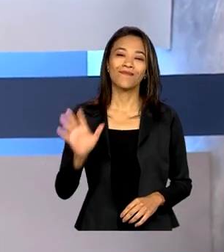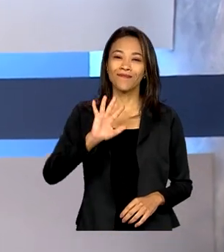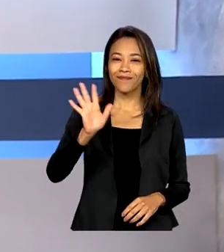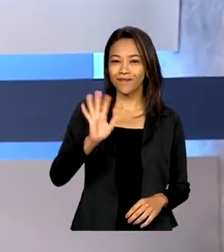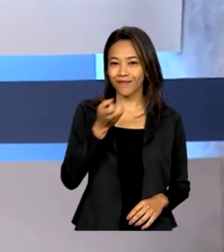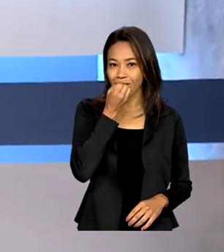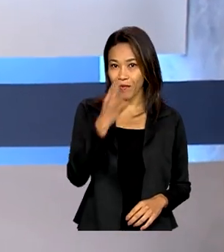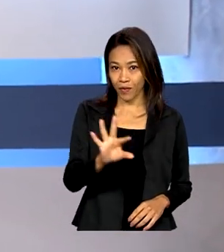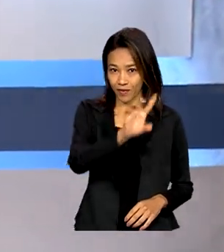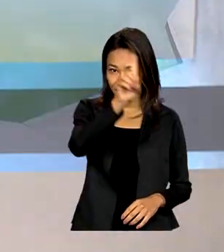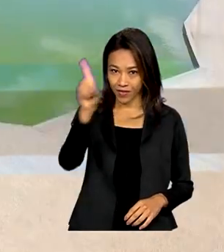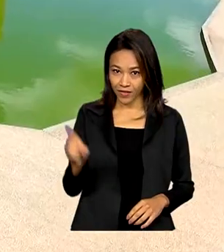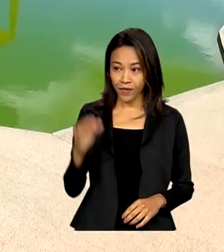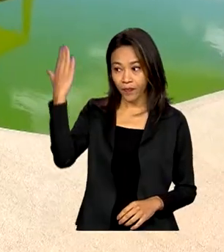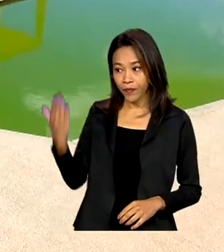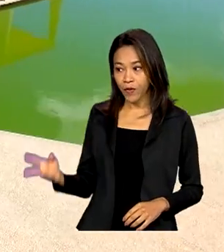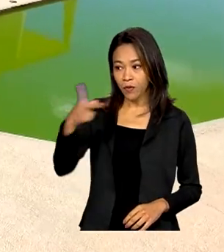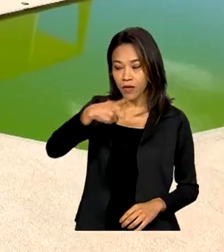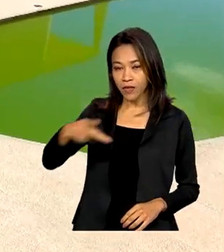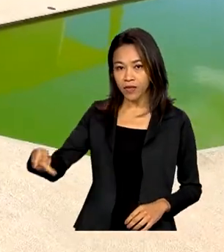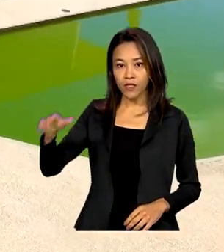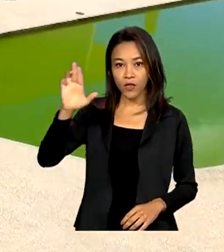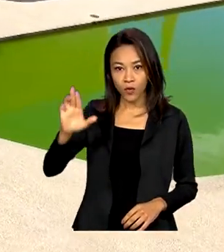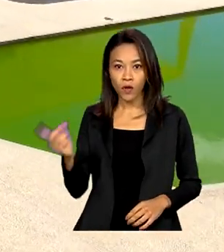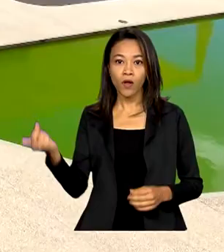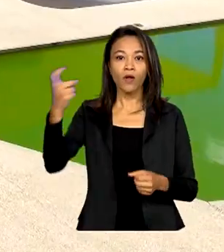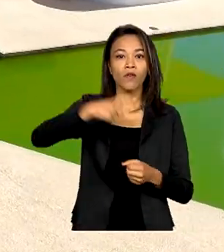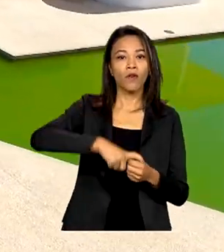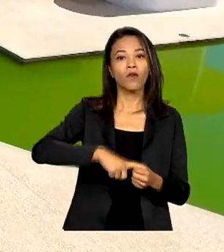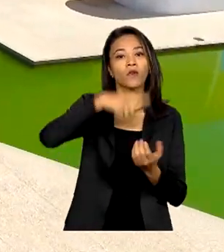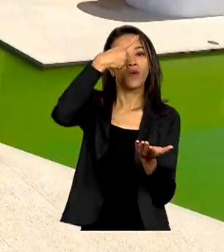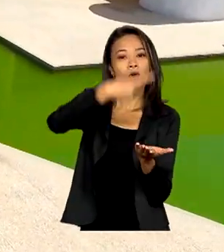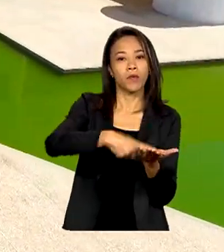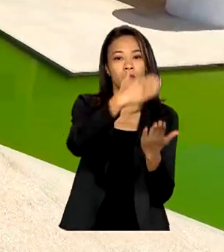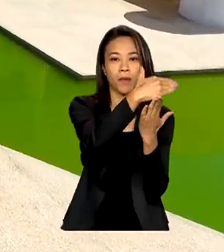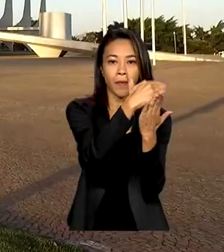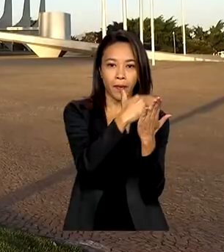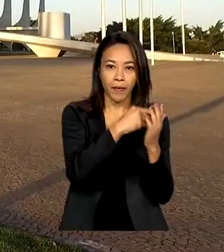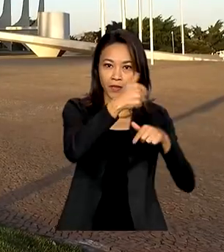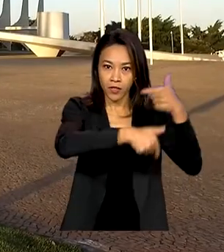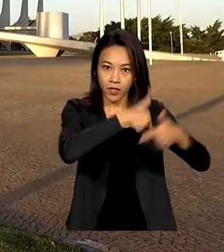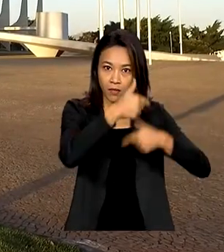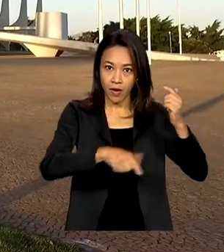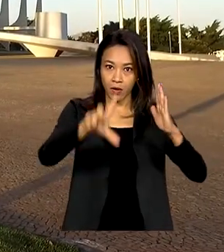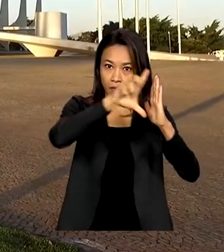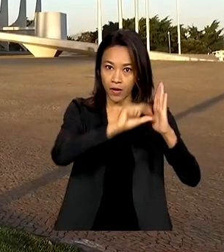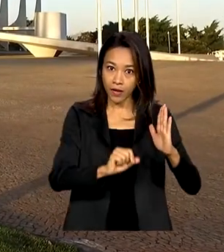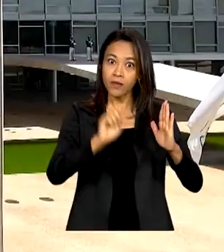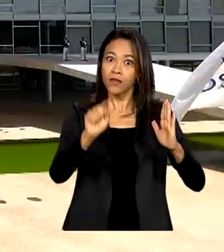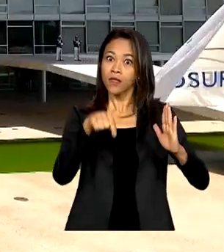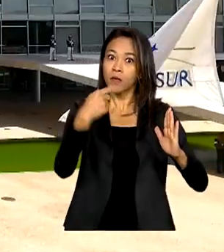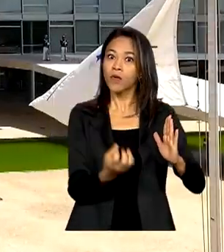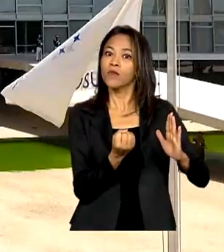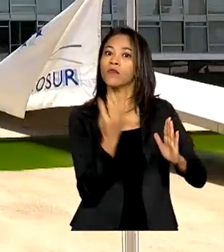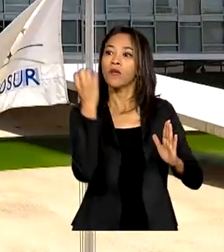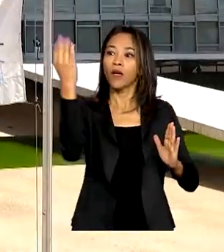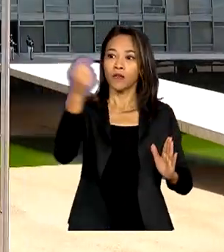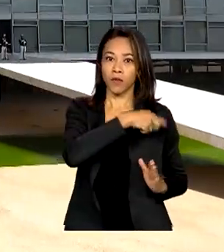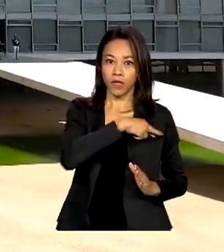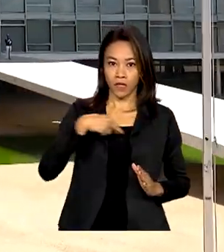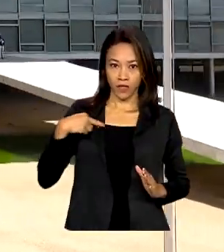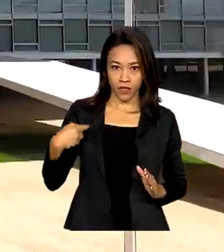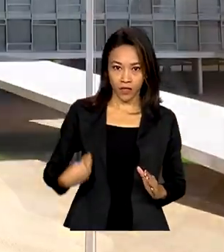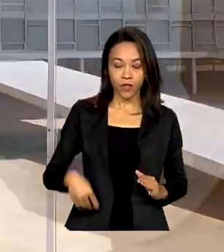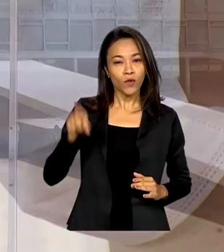Olá, bom dia. Presidente Lula retoma a agenda de trabalho no Palácio do Planalto e viagem à China é remarcada para o dia 13